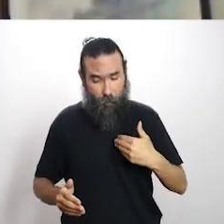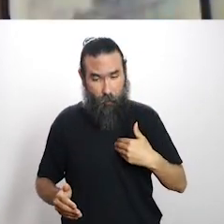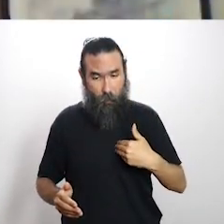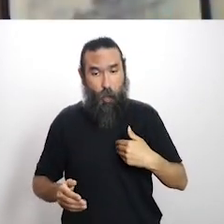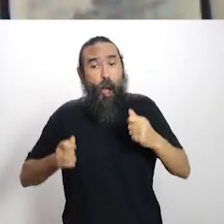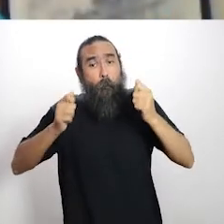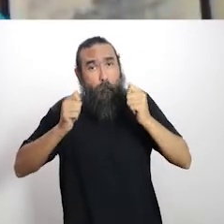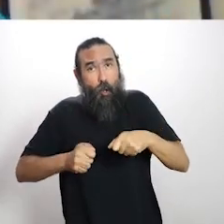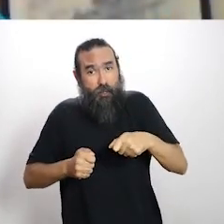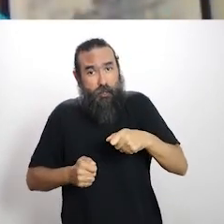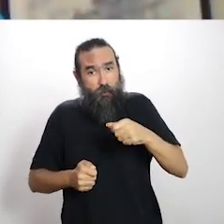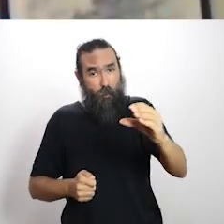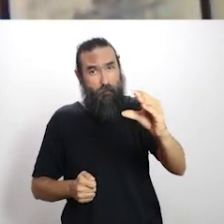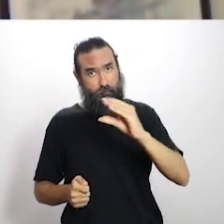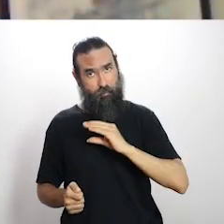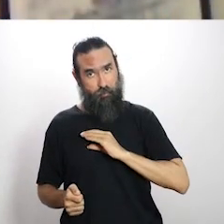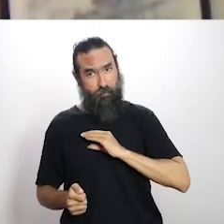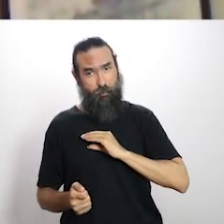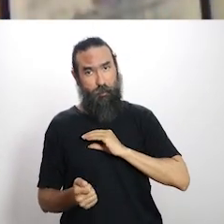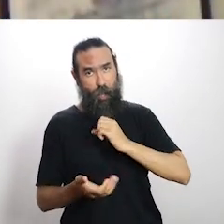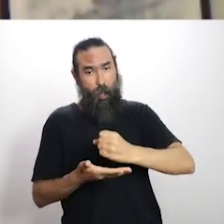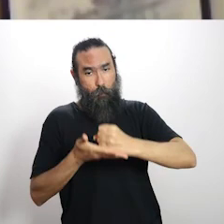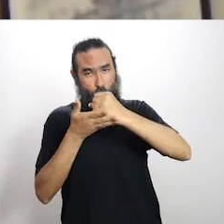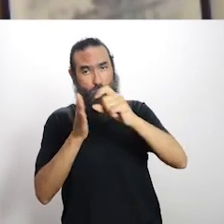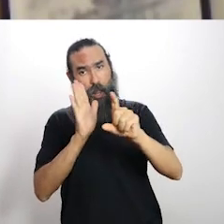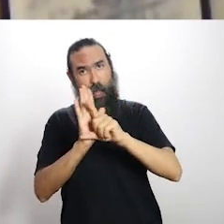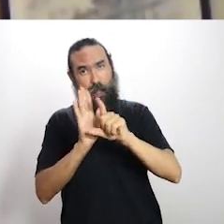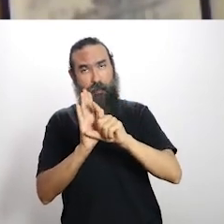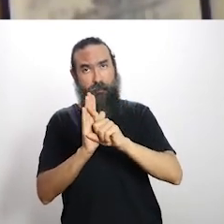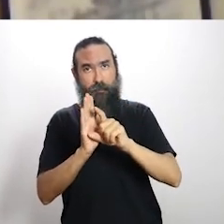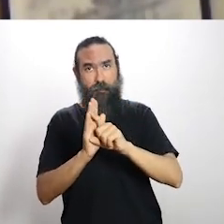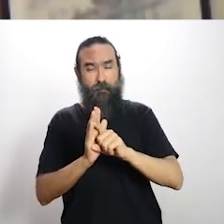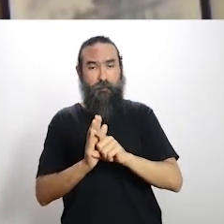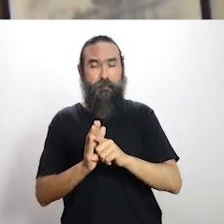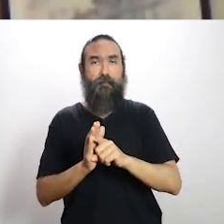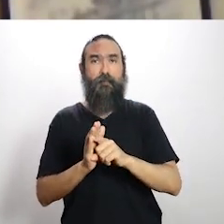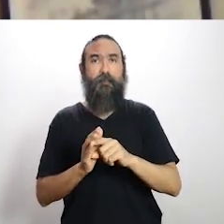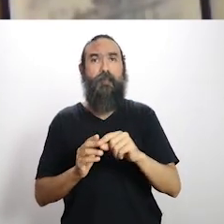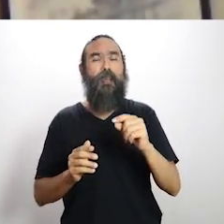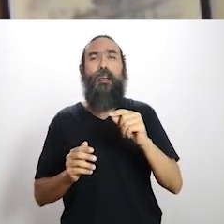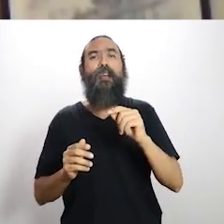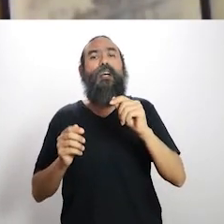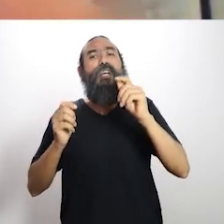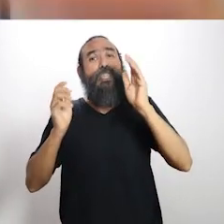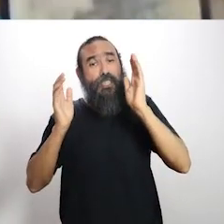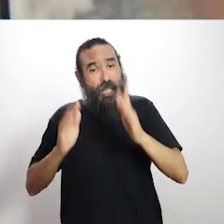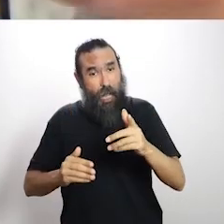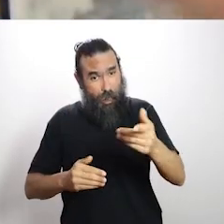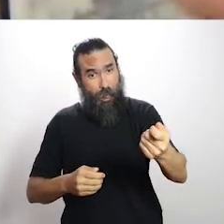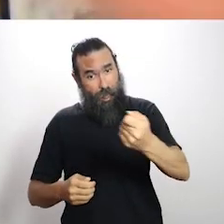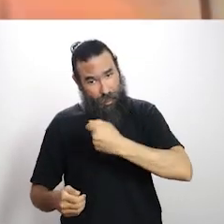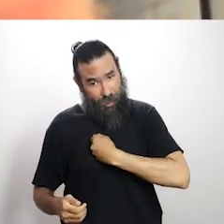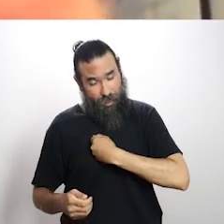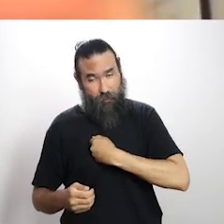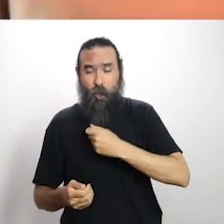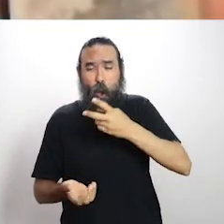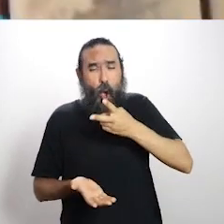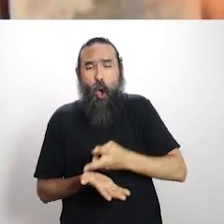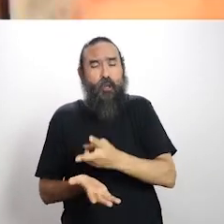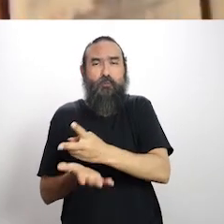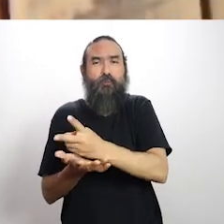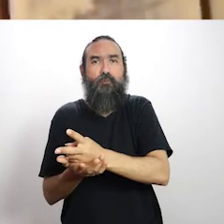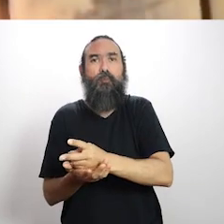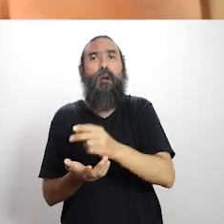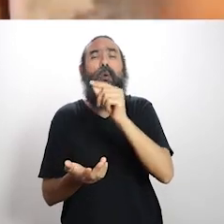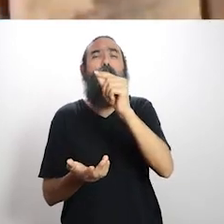avalio que não vai ter tanta demanda não quer dizer que não tem a gente precisar de renda mas como o limite é o mesmo tem